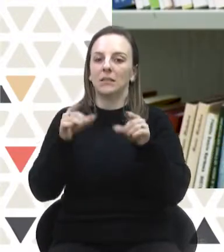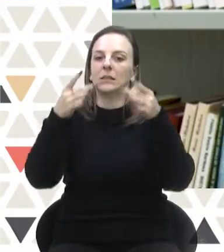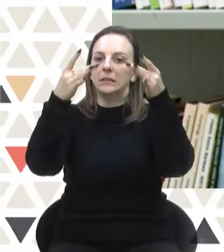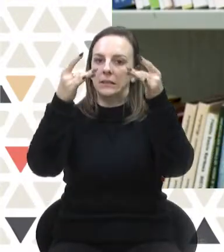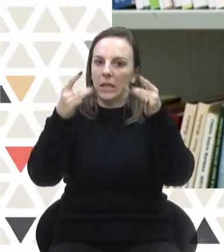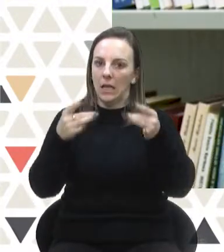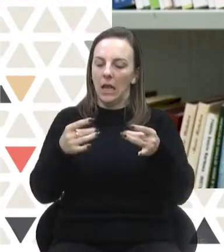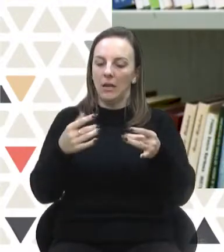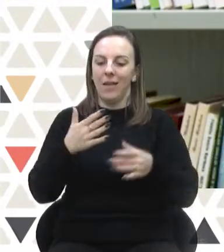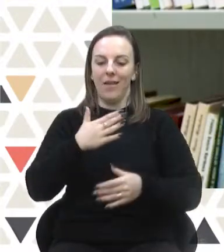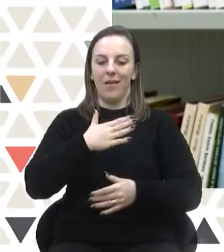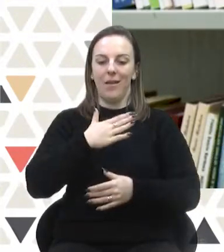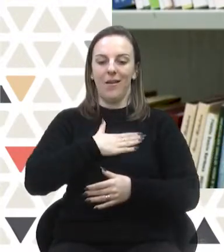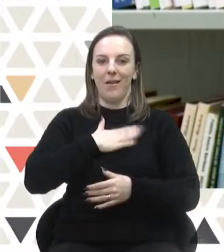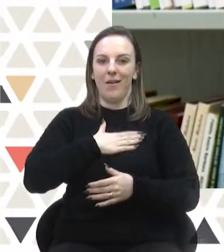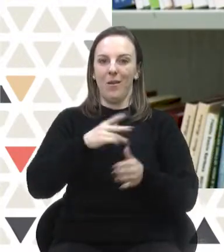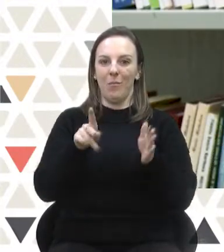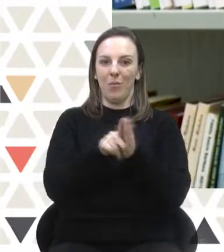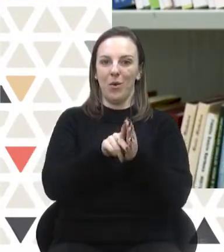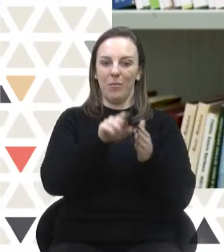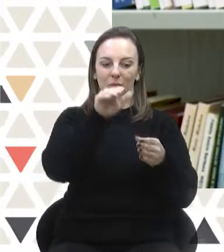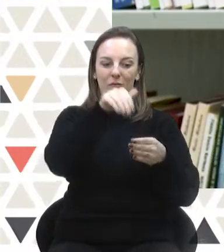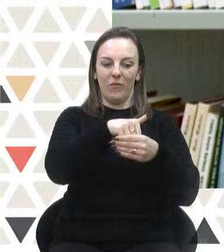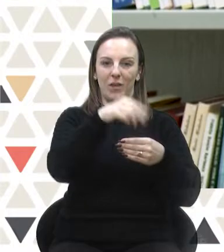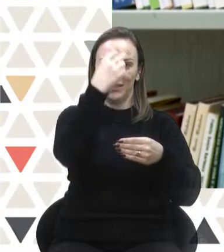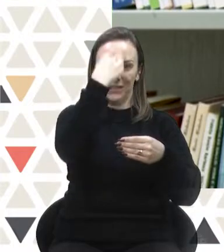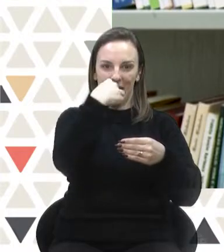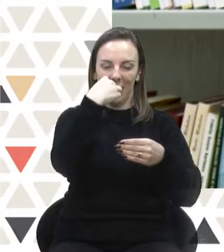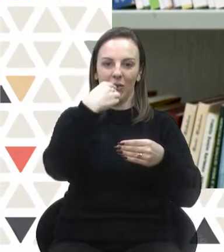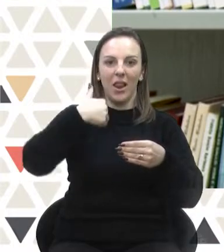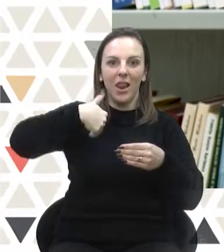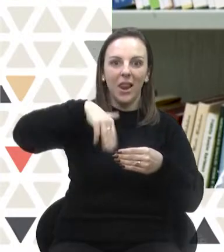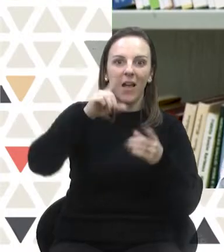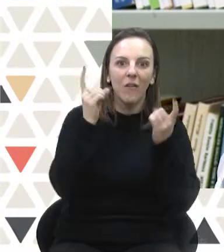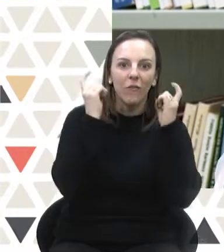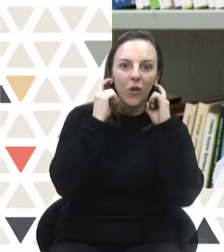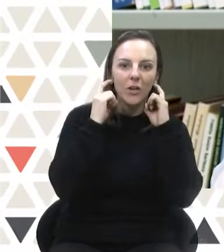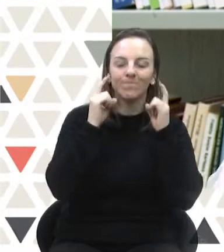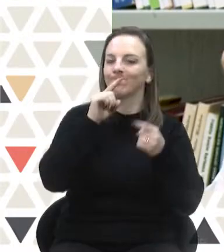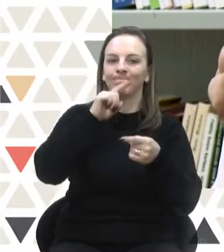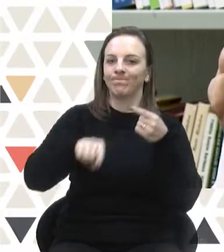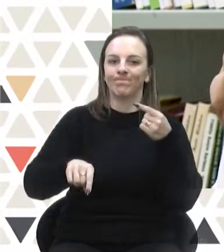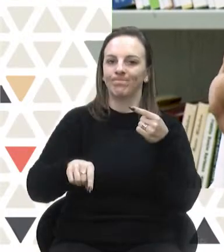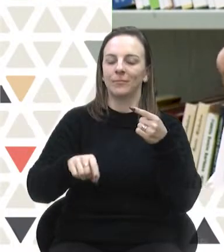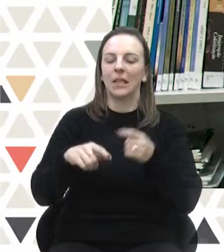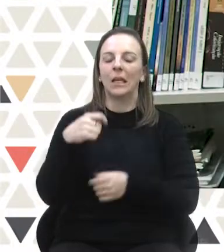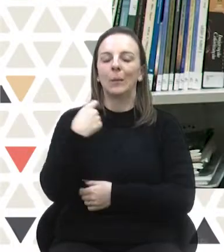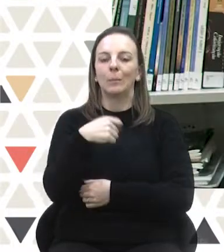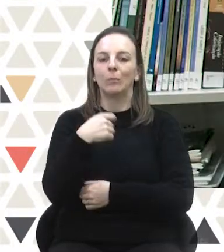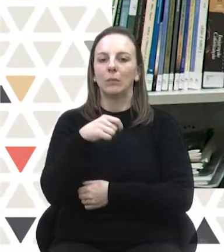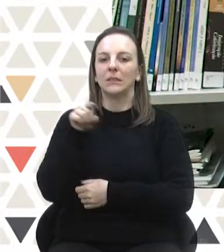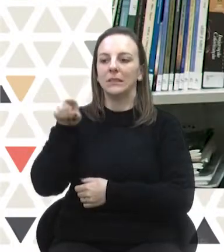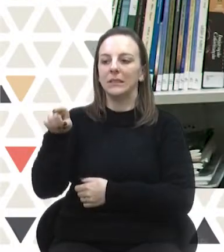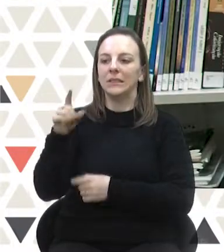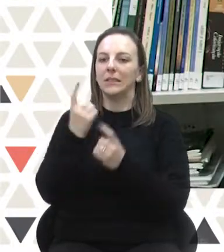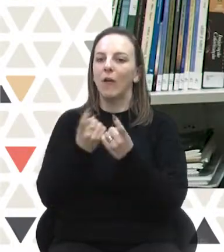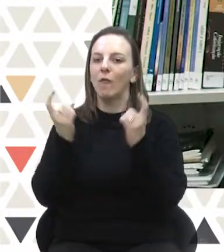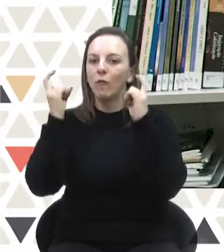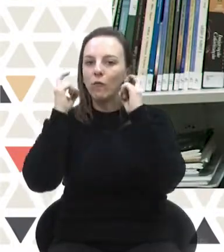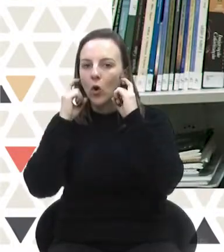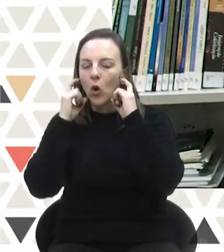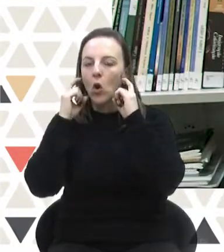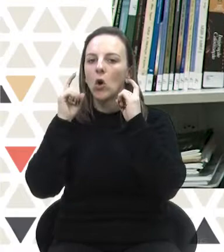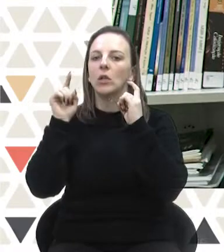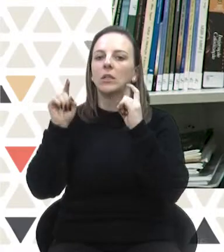é permitido que o próprio eleitor ou eleitora deficiente visual leve o seu equipamento. Os equipamentos, o fone